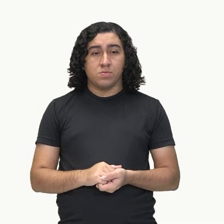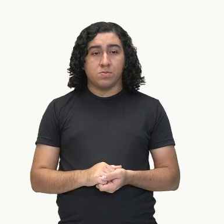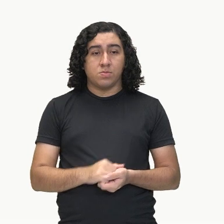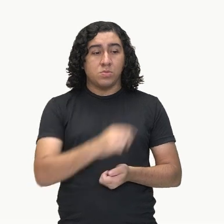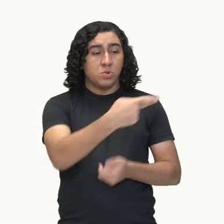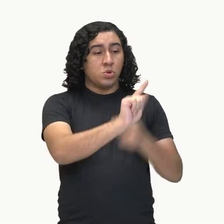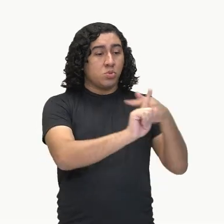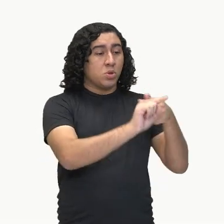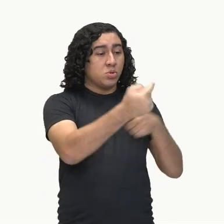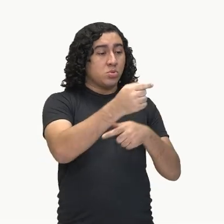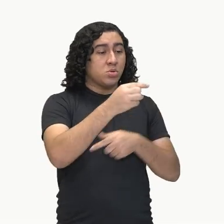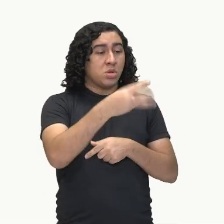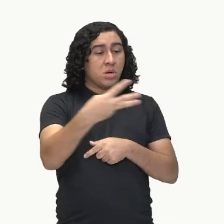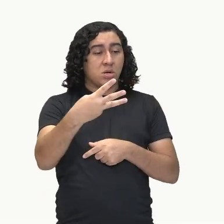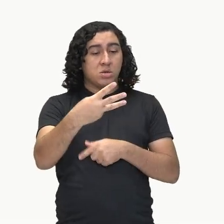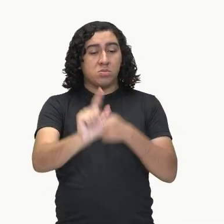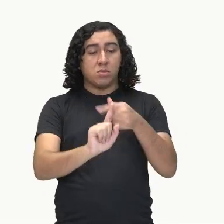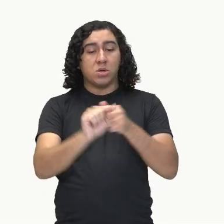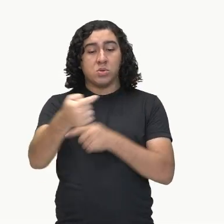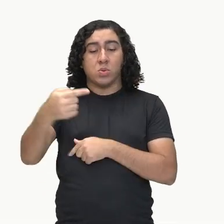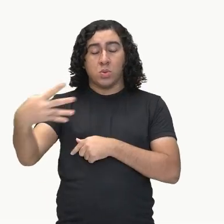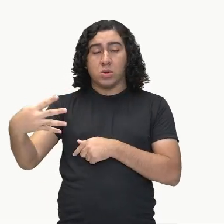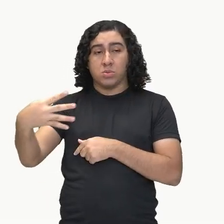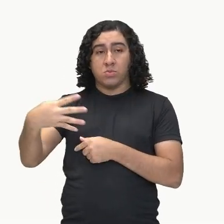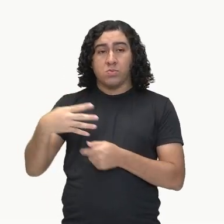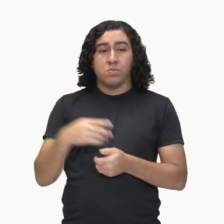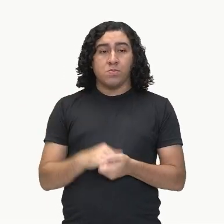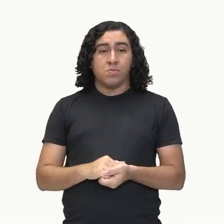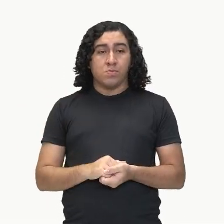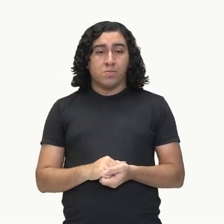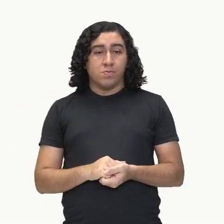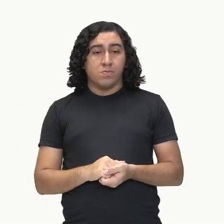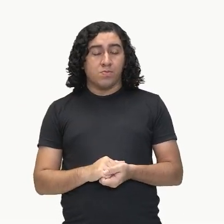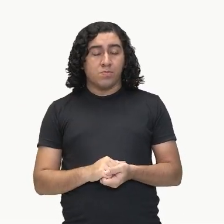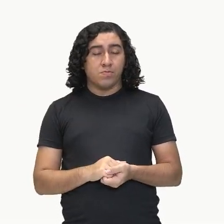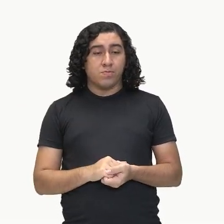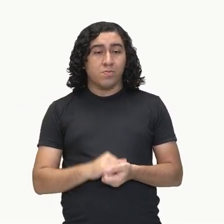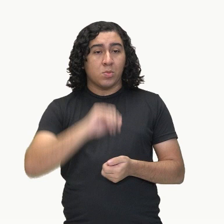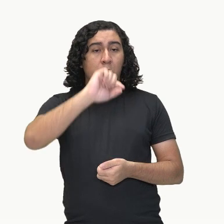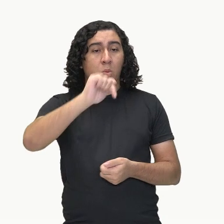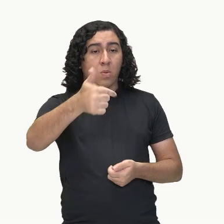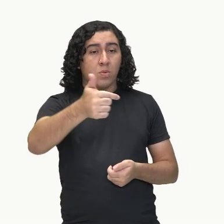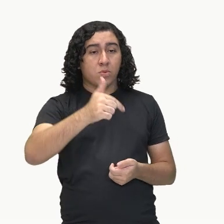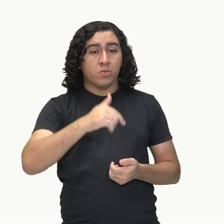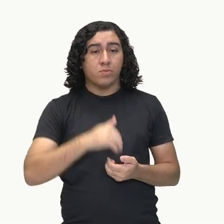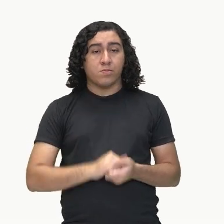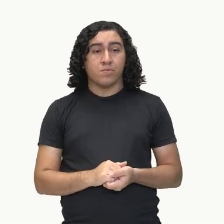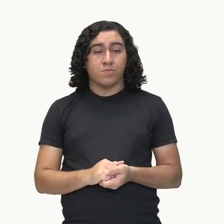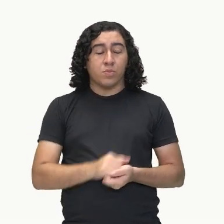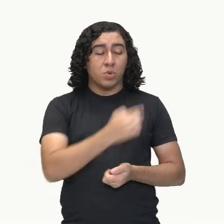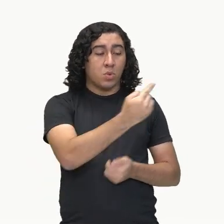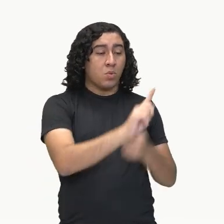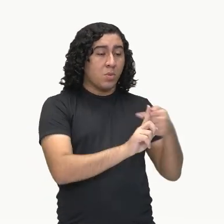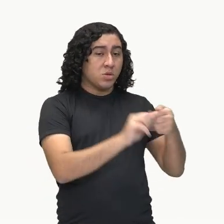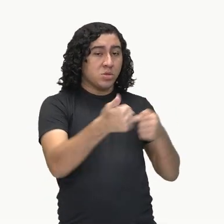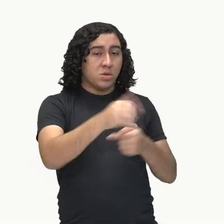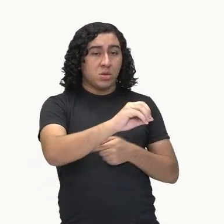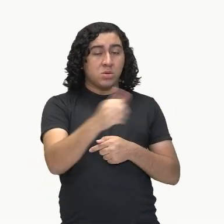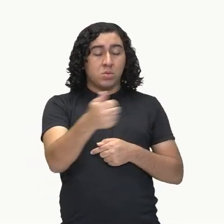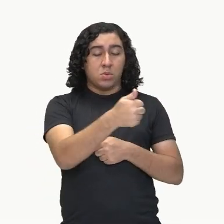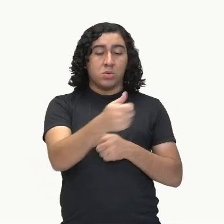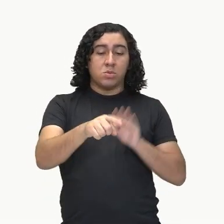1, 3, 3 mais 1, 4. Passando aí para o próximo, temos 1 mais 10,